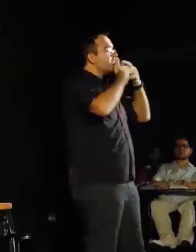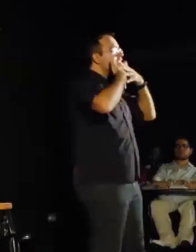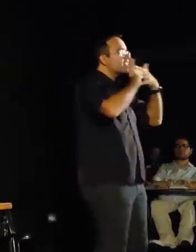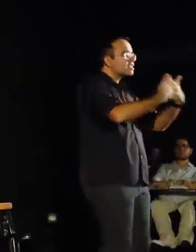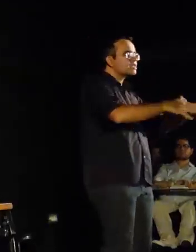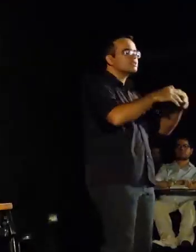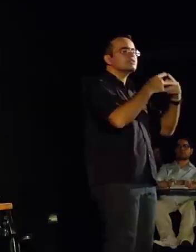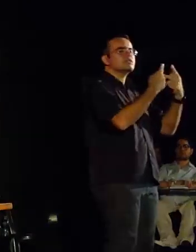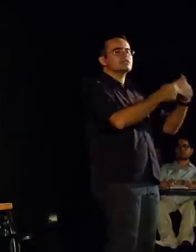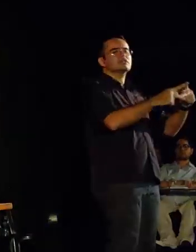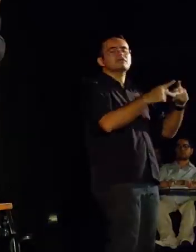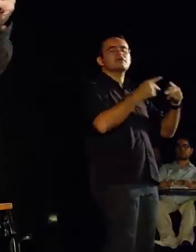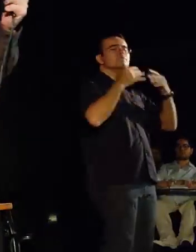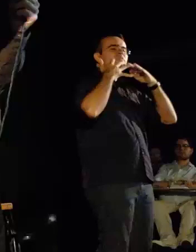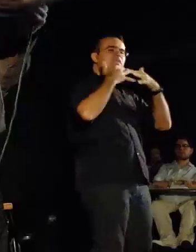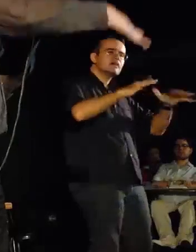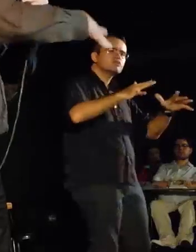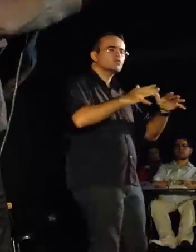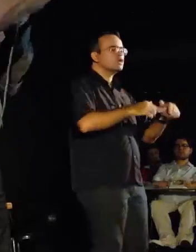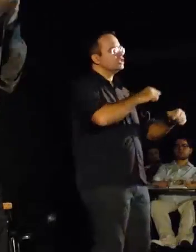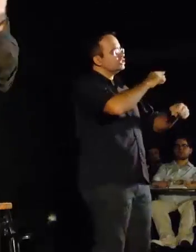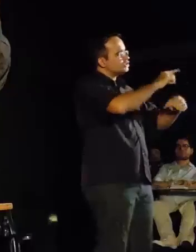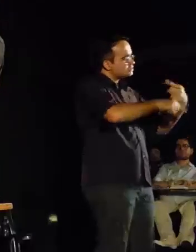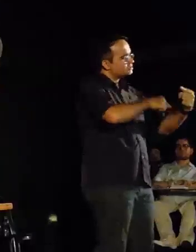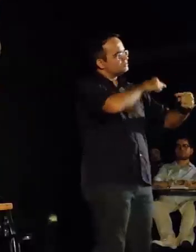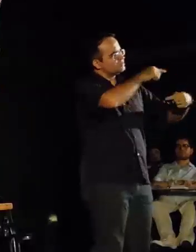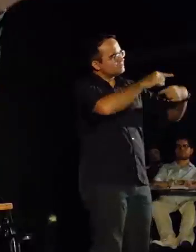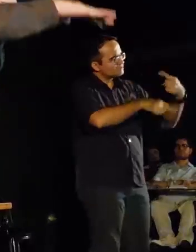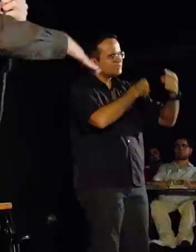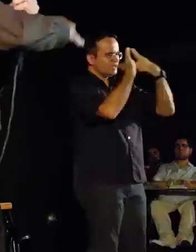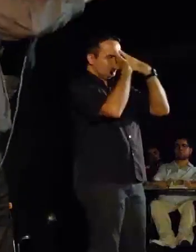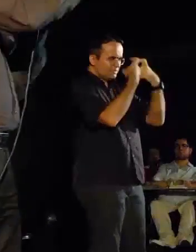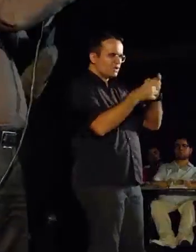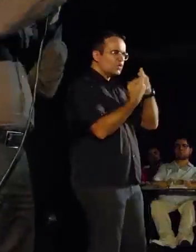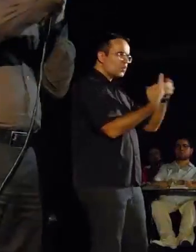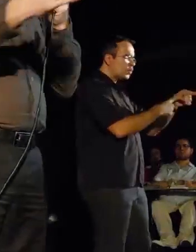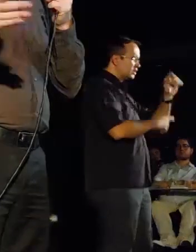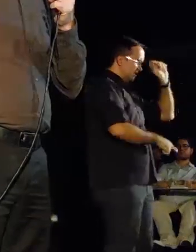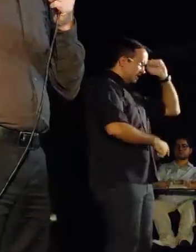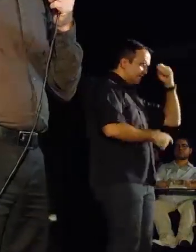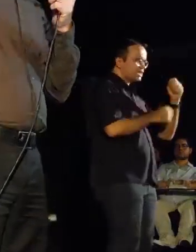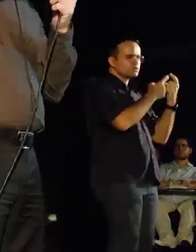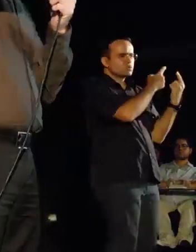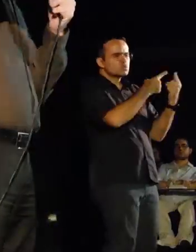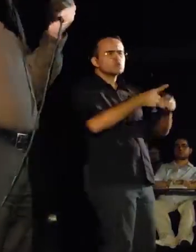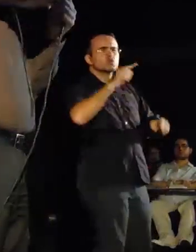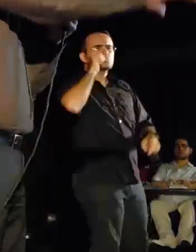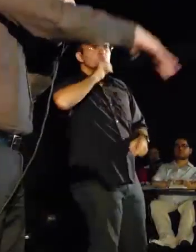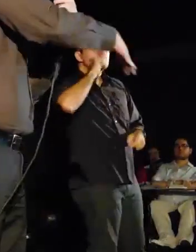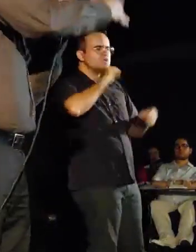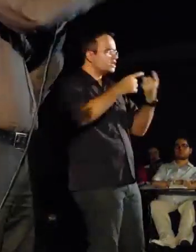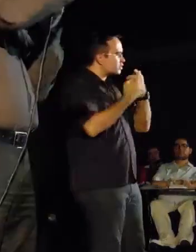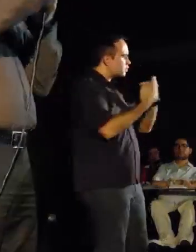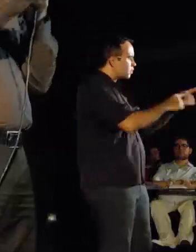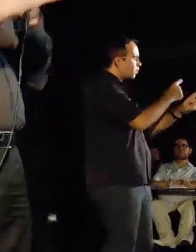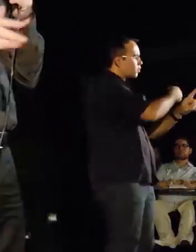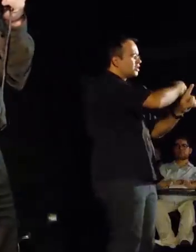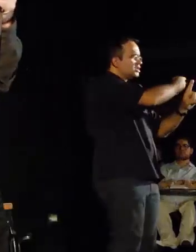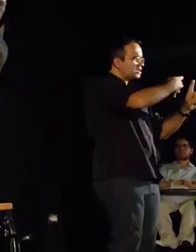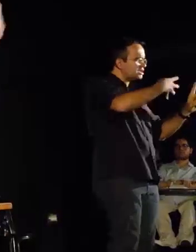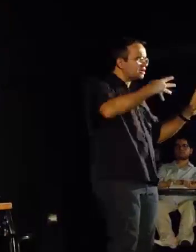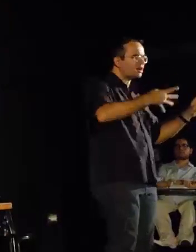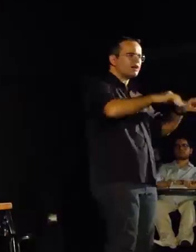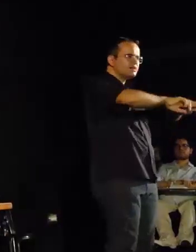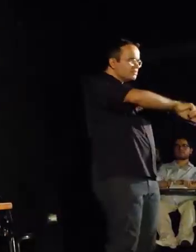dessas sociedades, a repetir suas violências contra negros, contra mulheres, contra transgêneros,